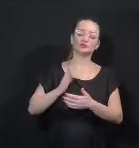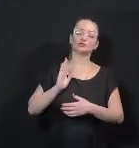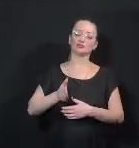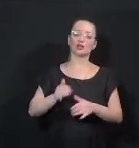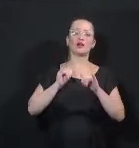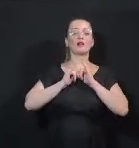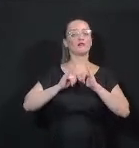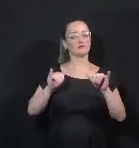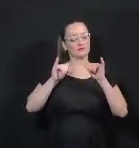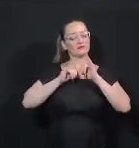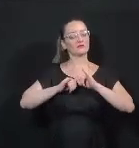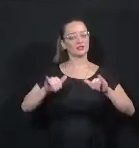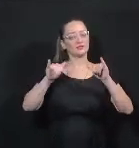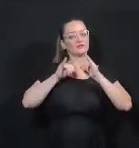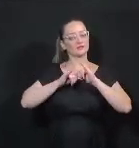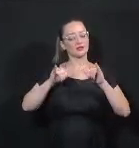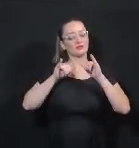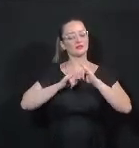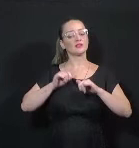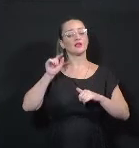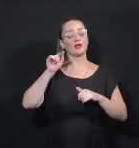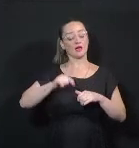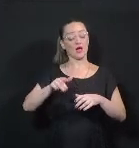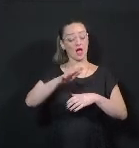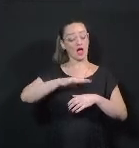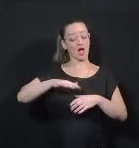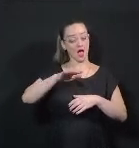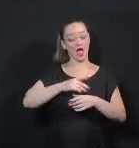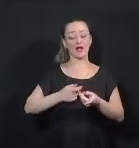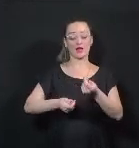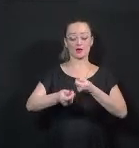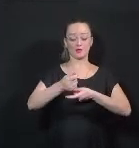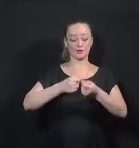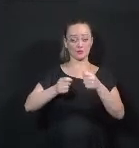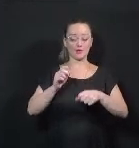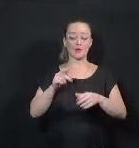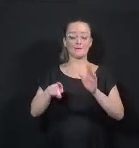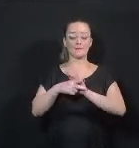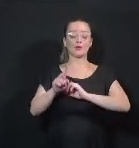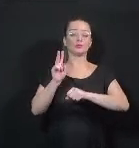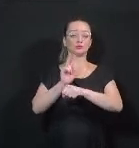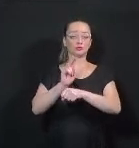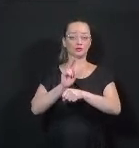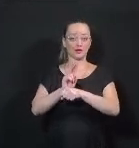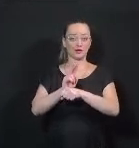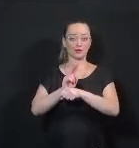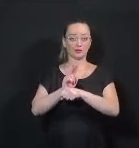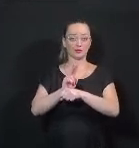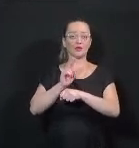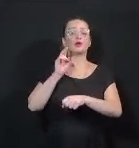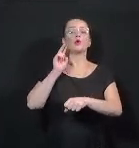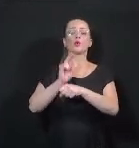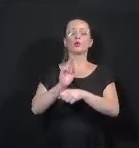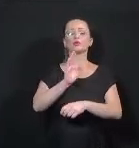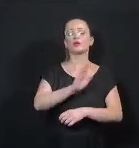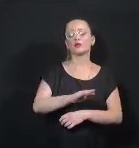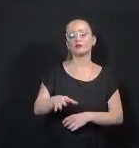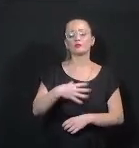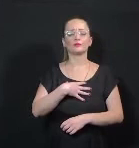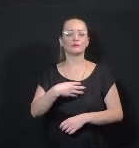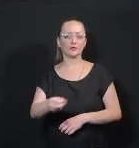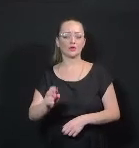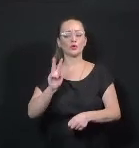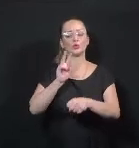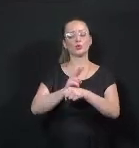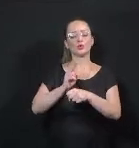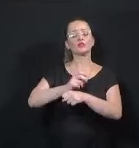que a grande área chamada economia do cuidado, cuidar dos filhos, dos